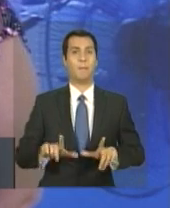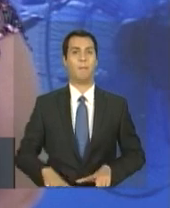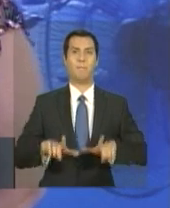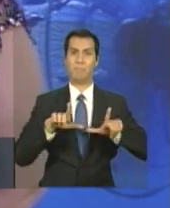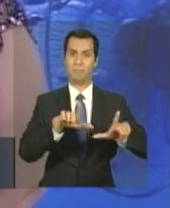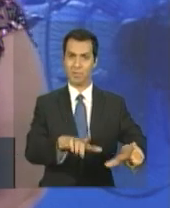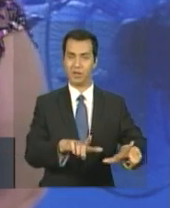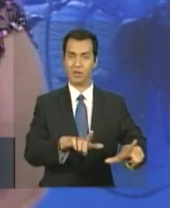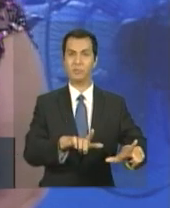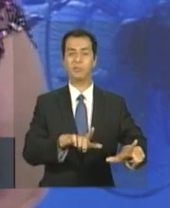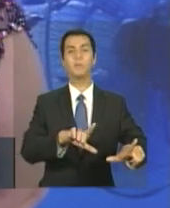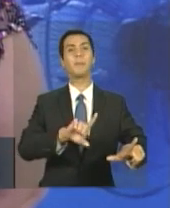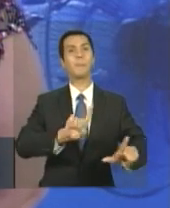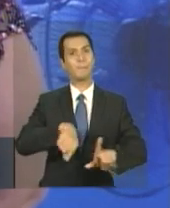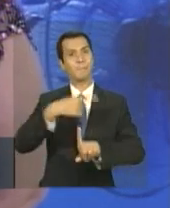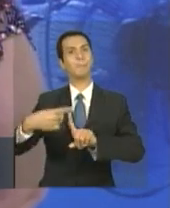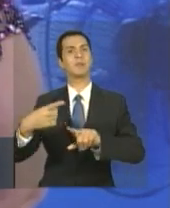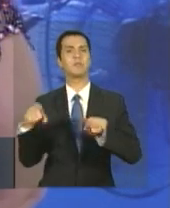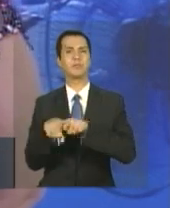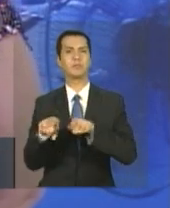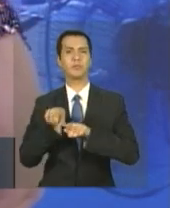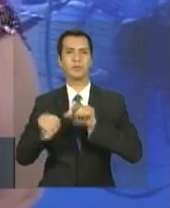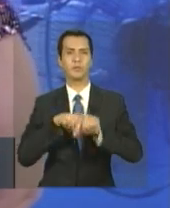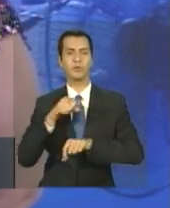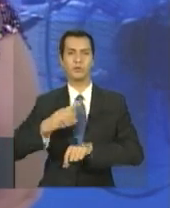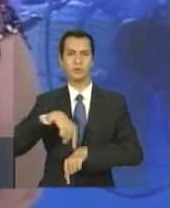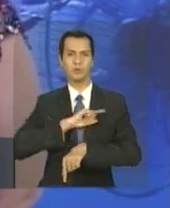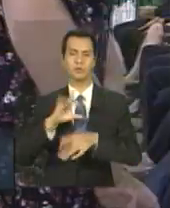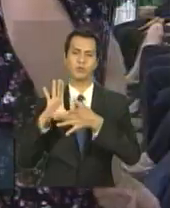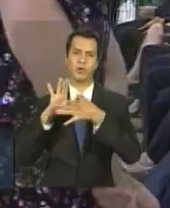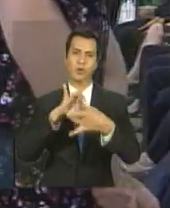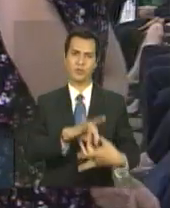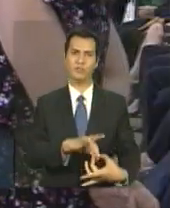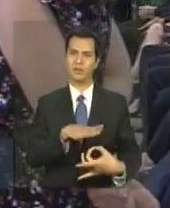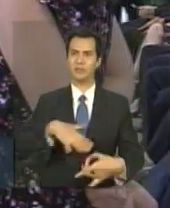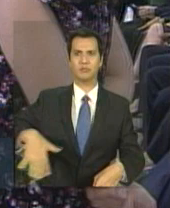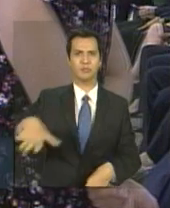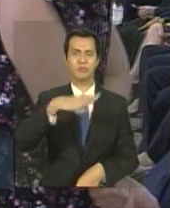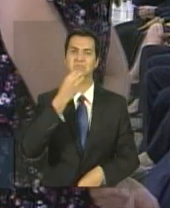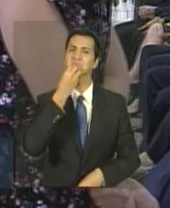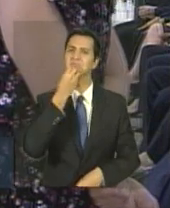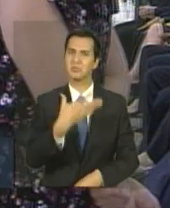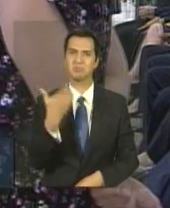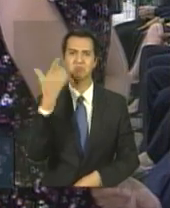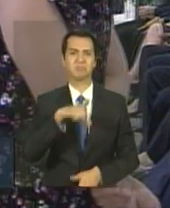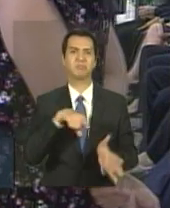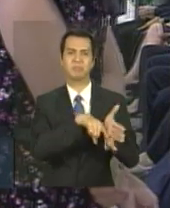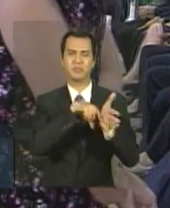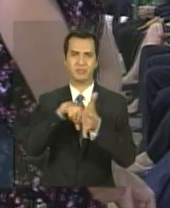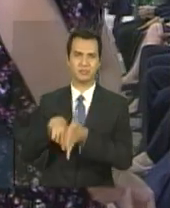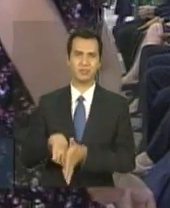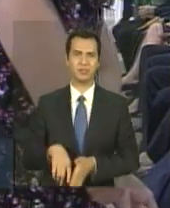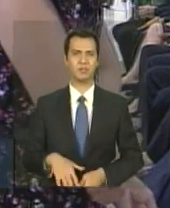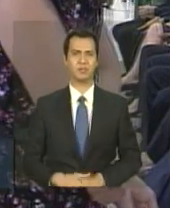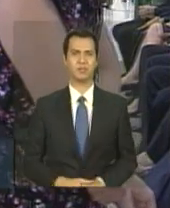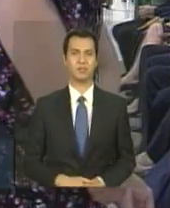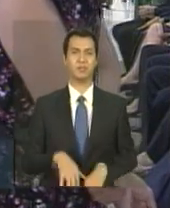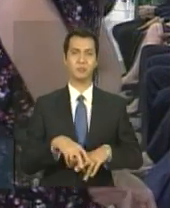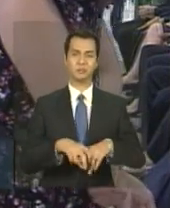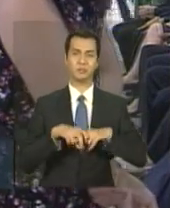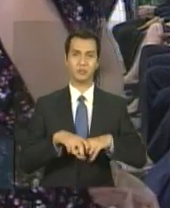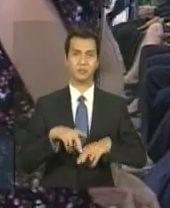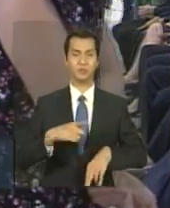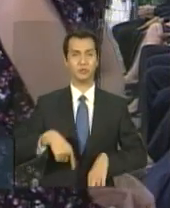reconhecer o contexto favorável que encontramos para o desenvolvimento de nossas pesquisas. Por